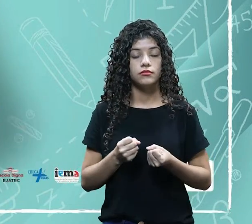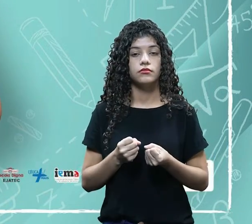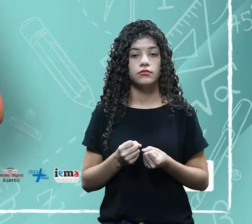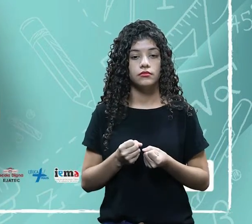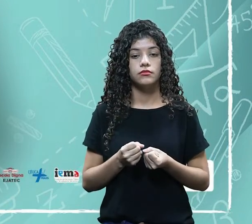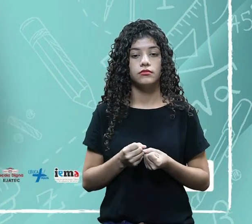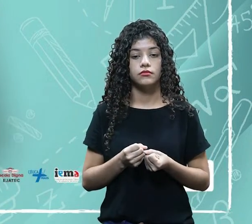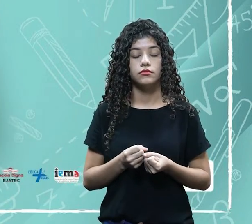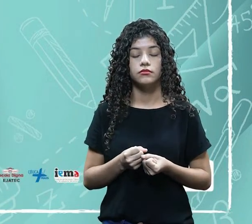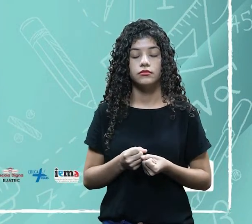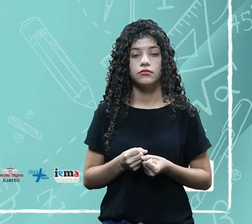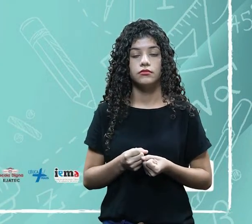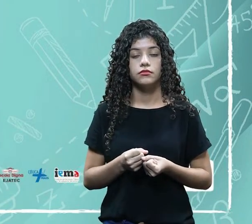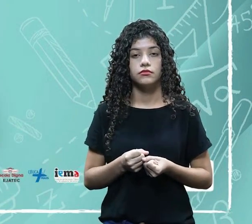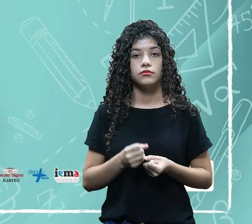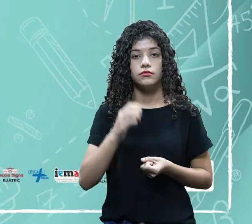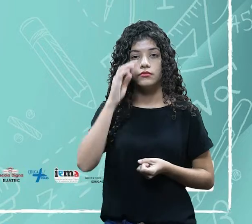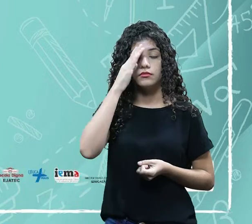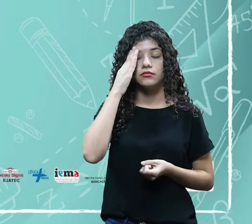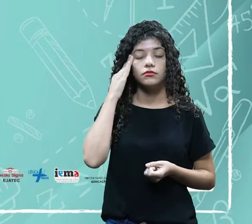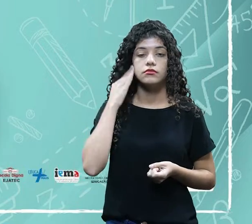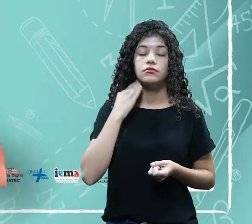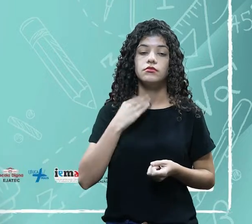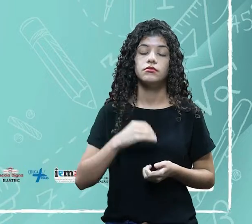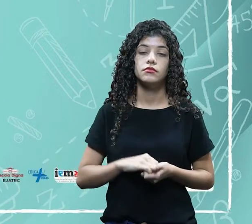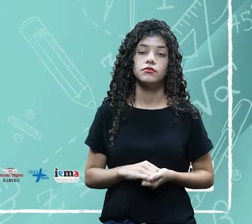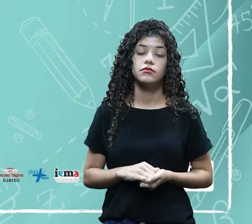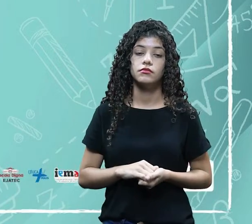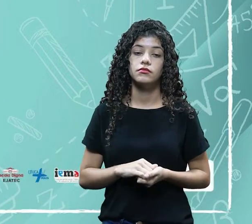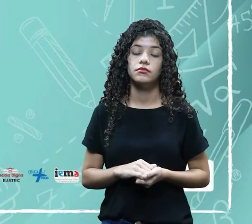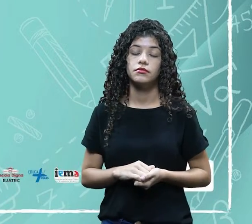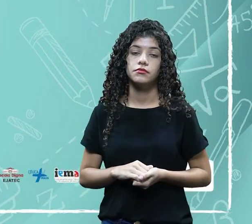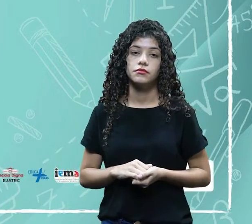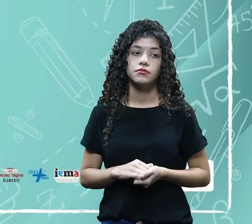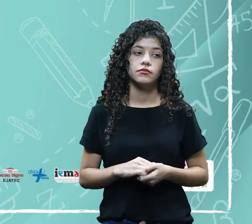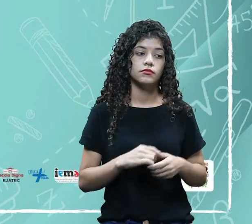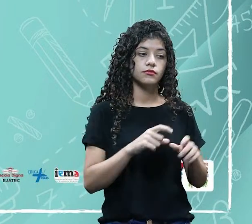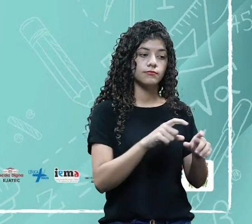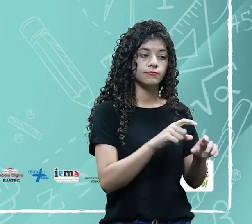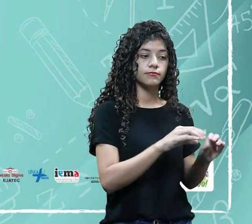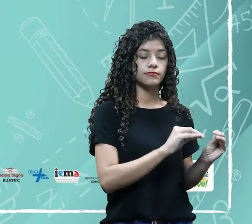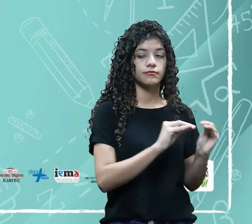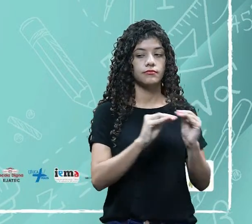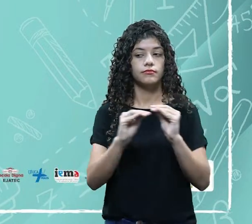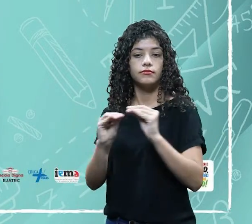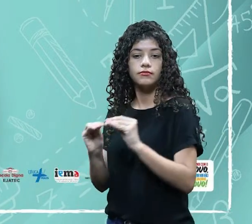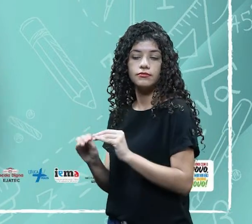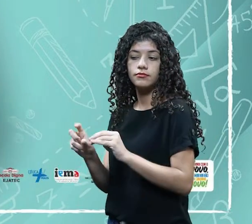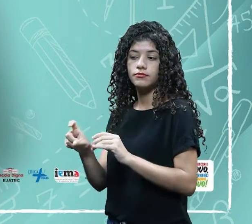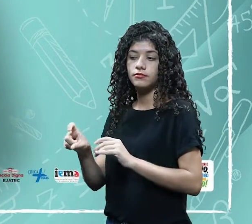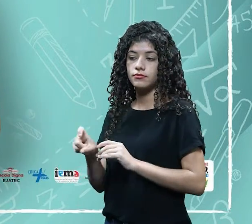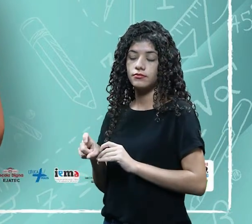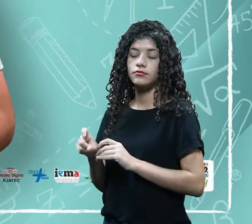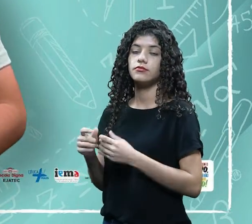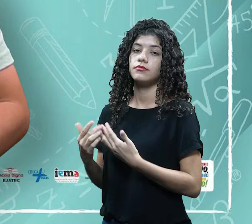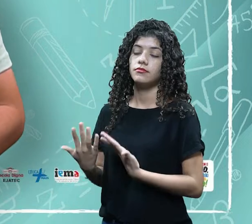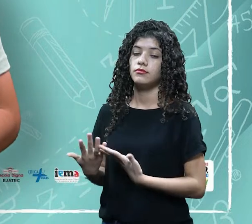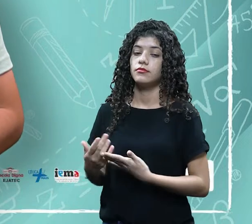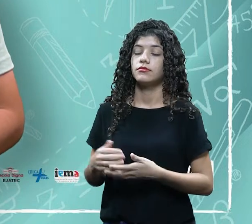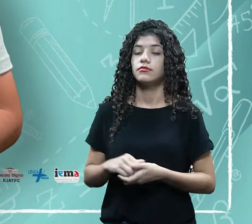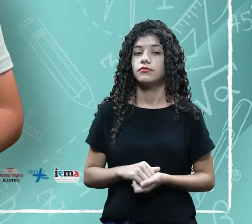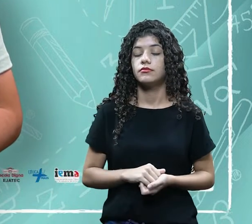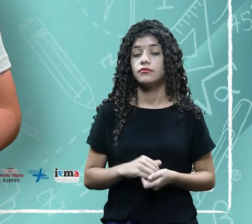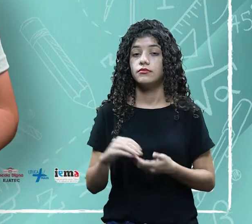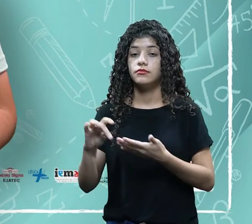documento, lá vai ser enviado por um órgão Y para o nosso órgão, né, o órgão X, e